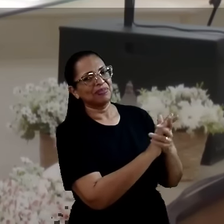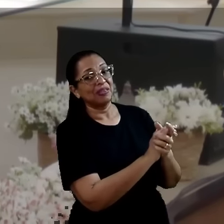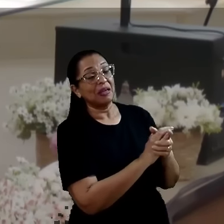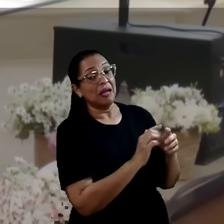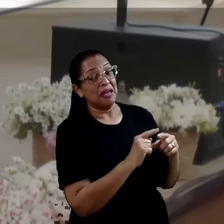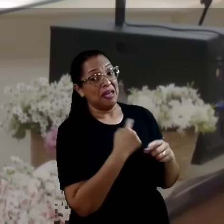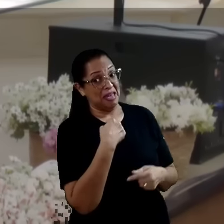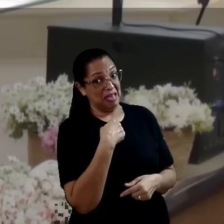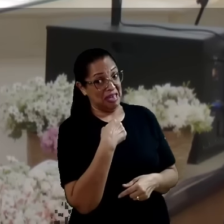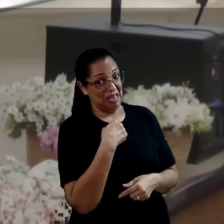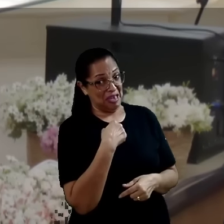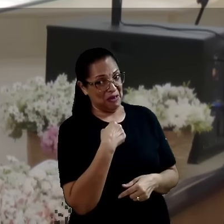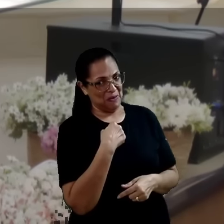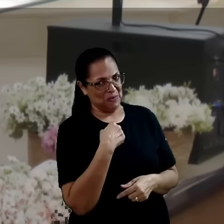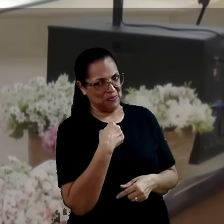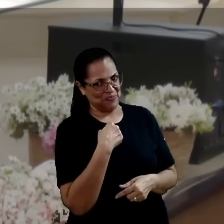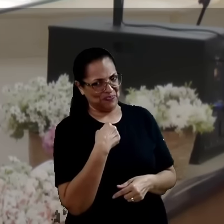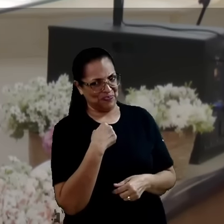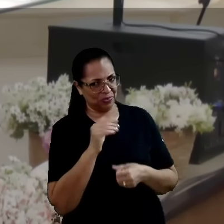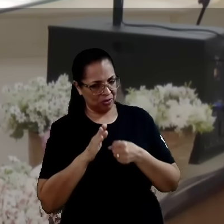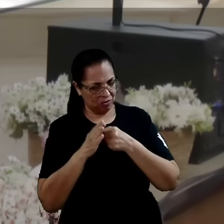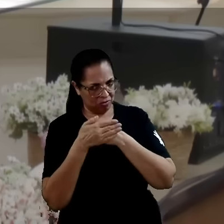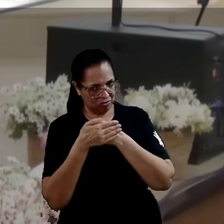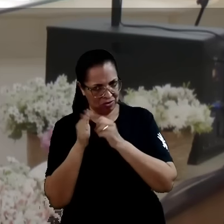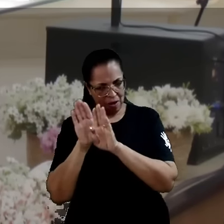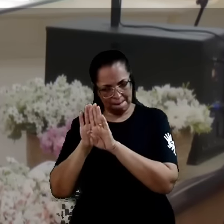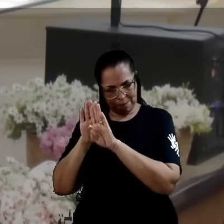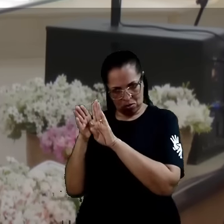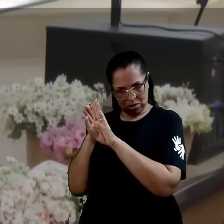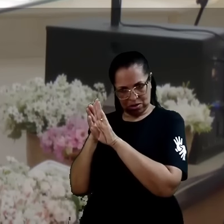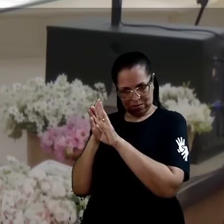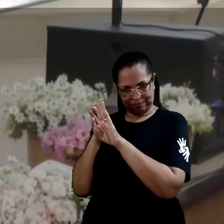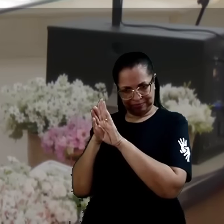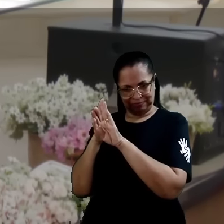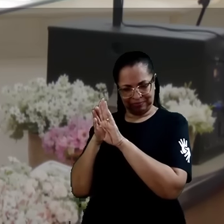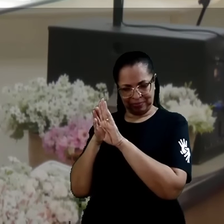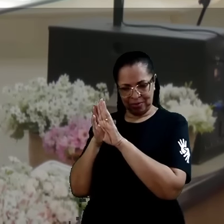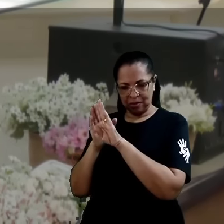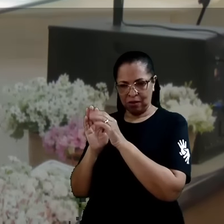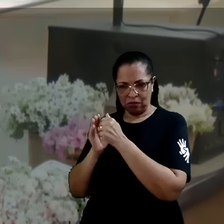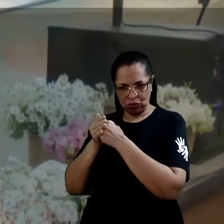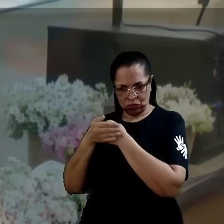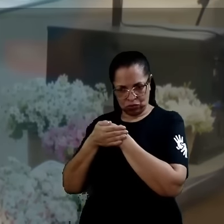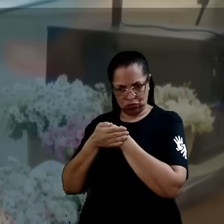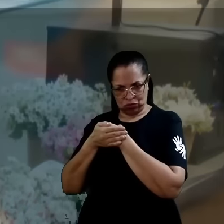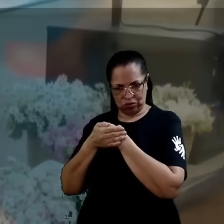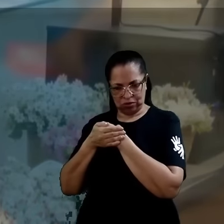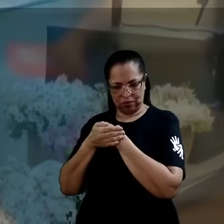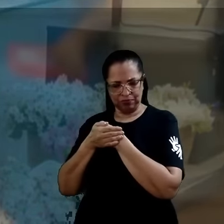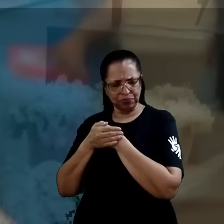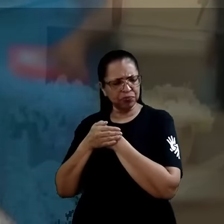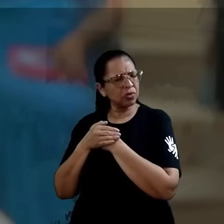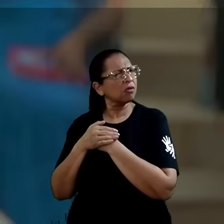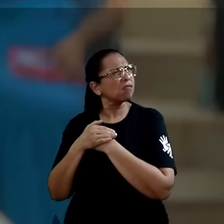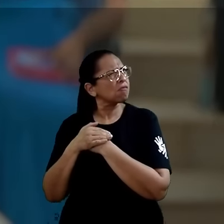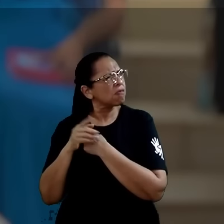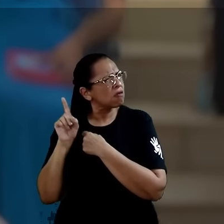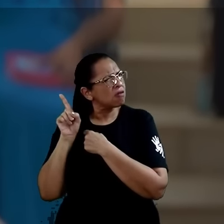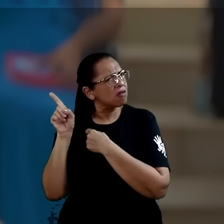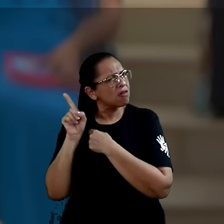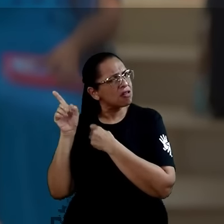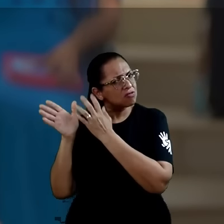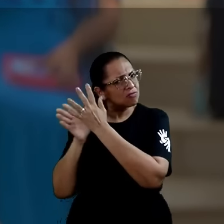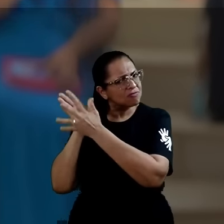Poa e ali um pastor era para ser o pastor titular daquela igreja que seria comprada e o outro era o